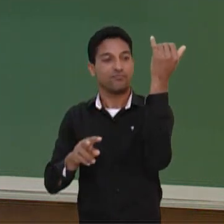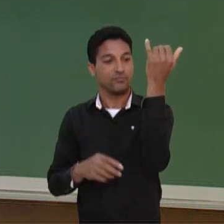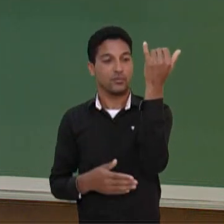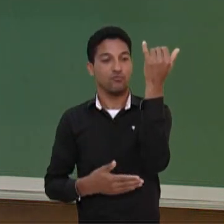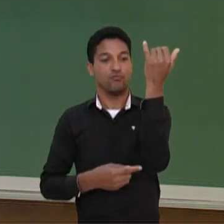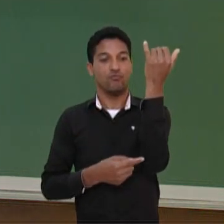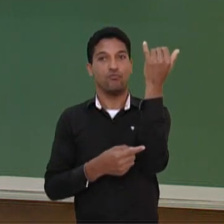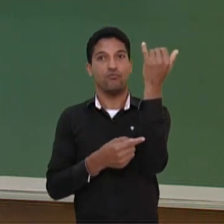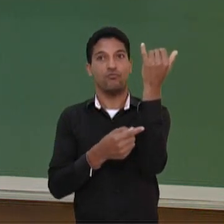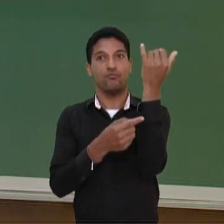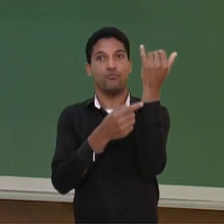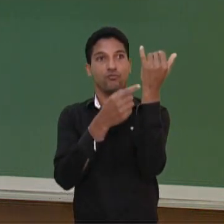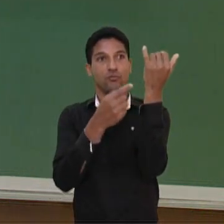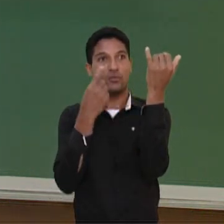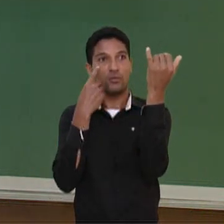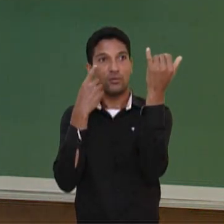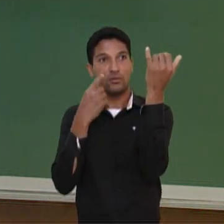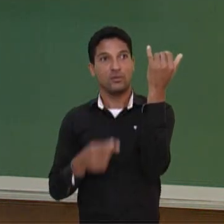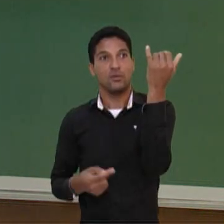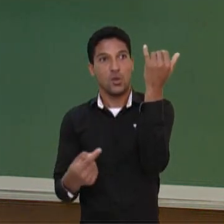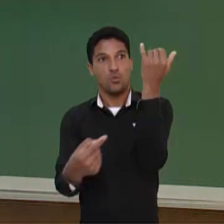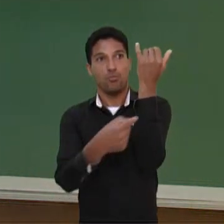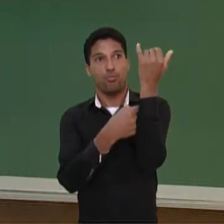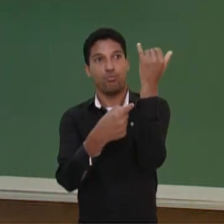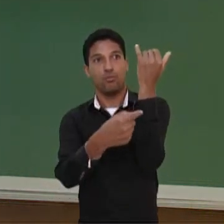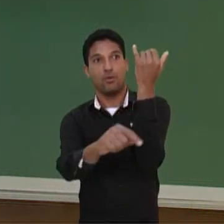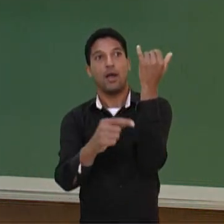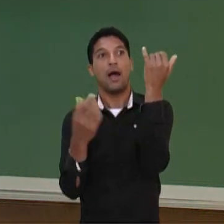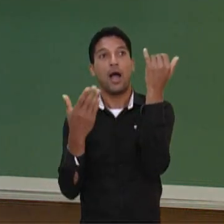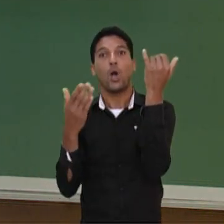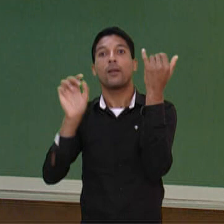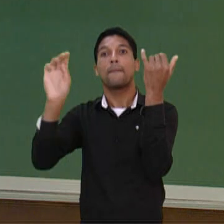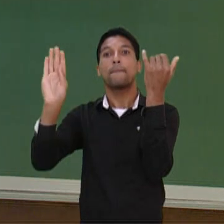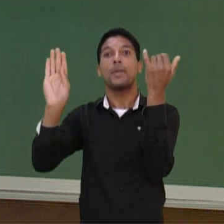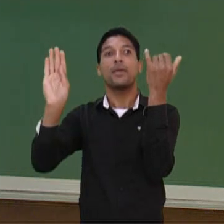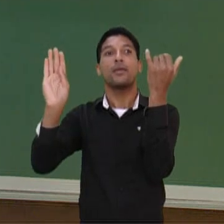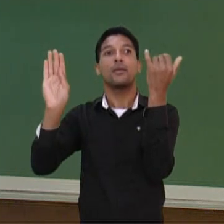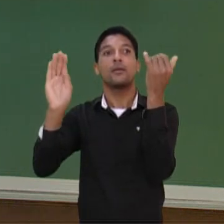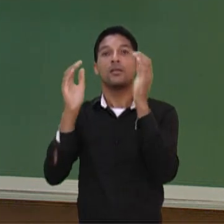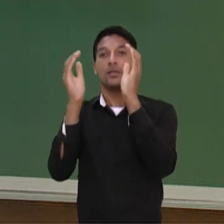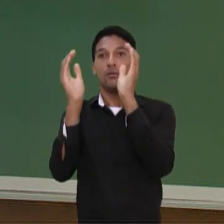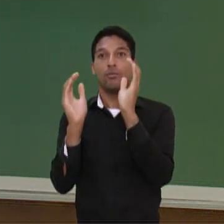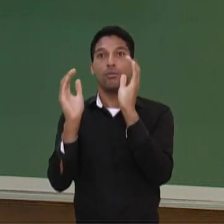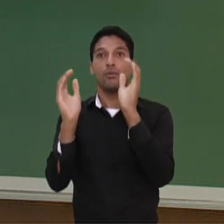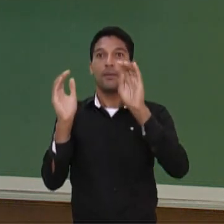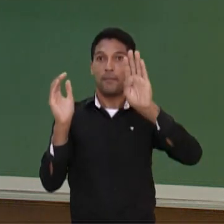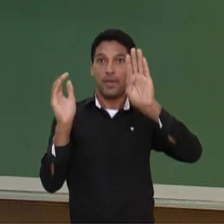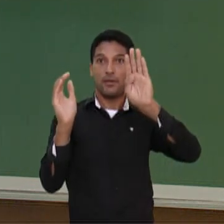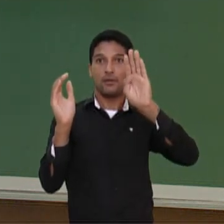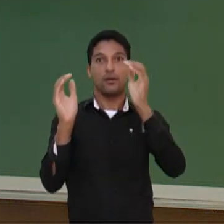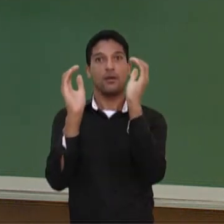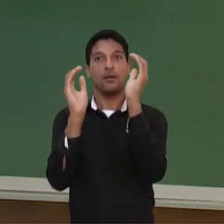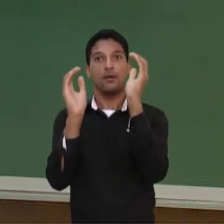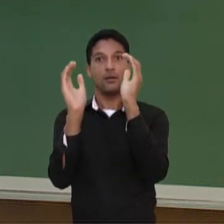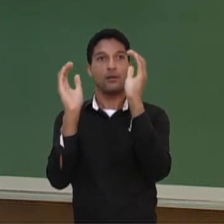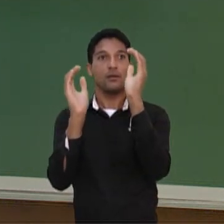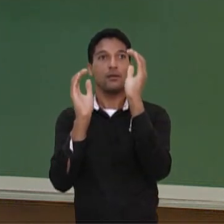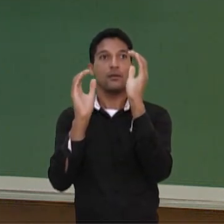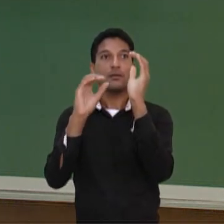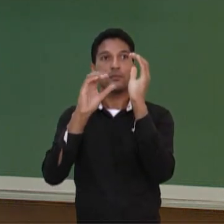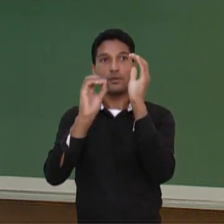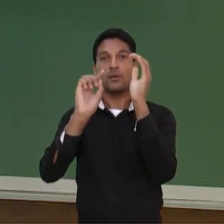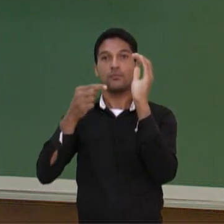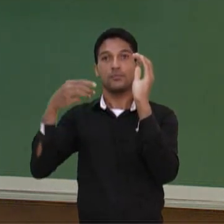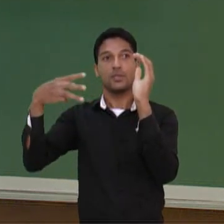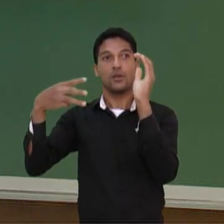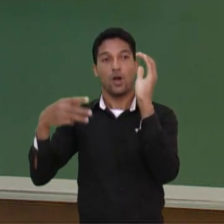Depois, próximo ponto, ponto B. Ponto B é 0 e 3. Então, o x está aqui no 0